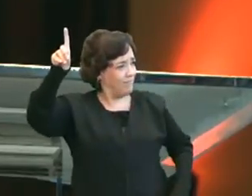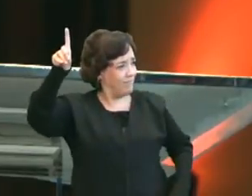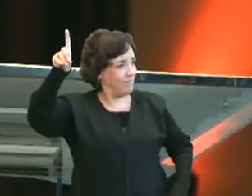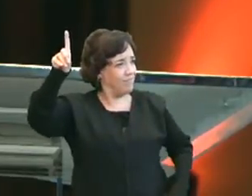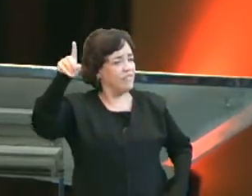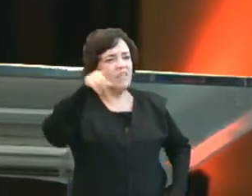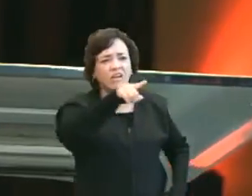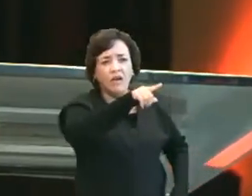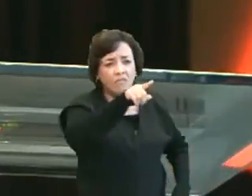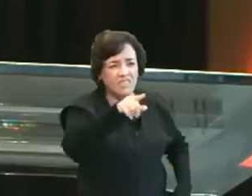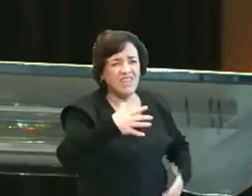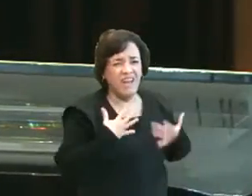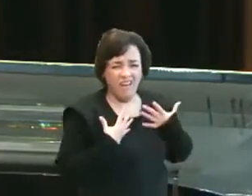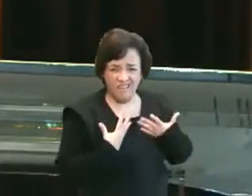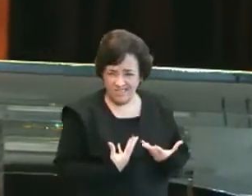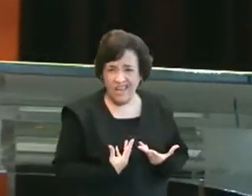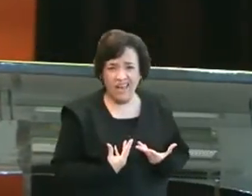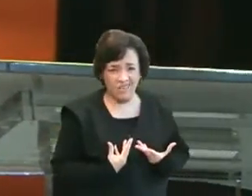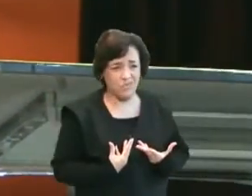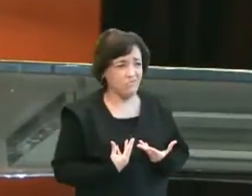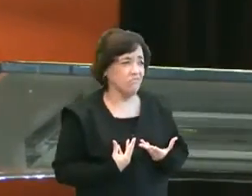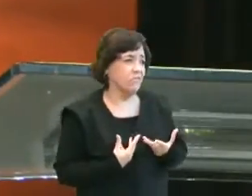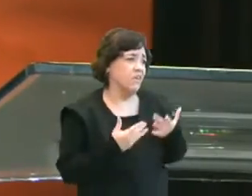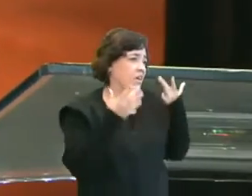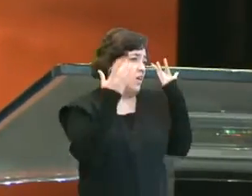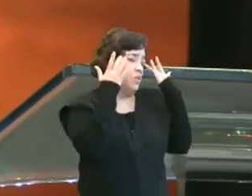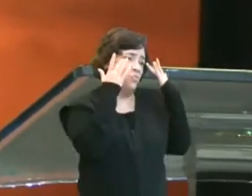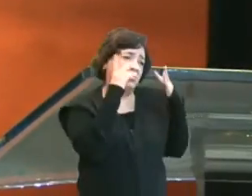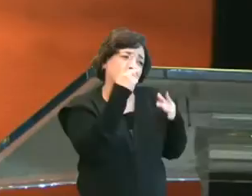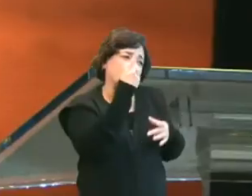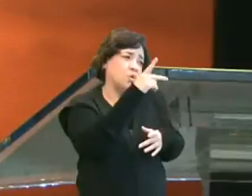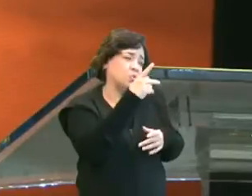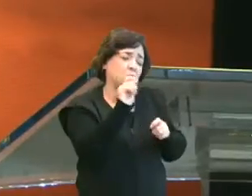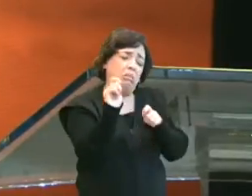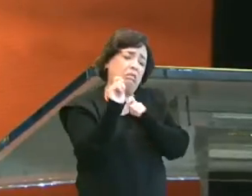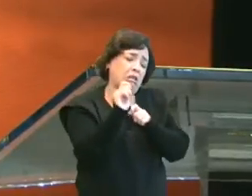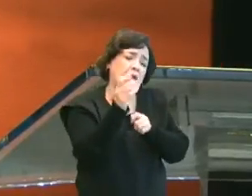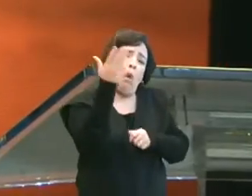Você está cansado? Eu não sei qual é a tua prova, querido.